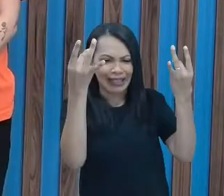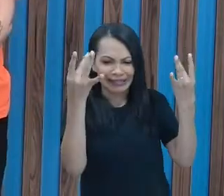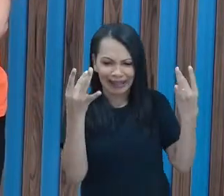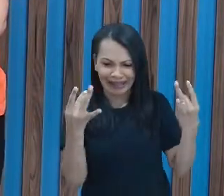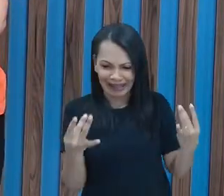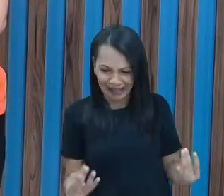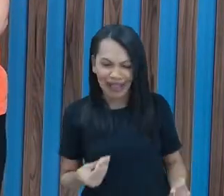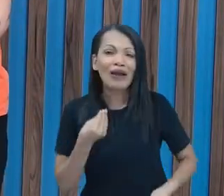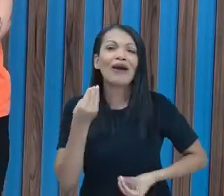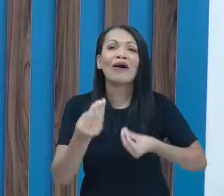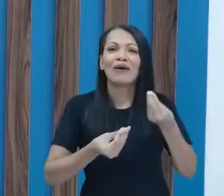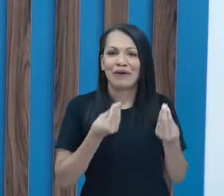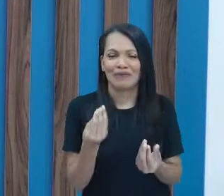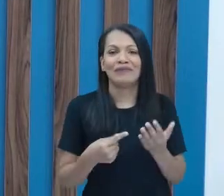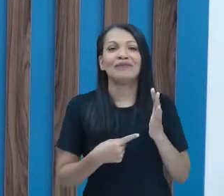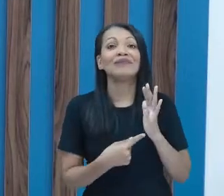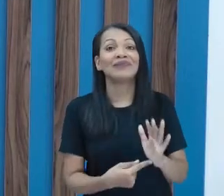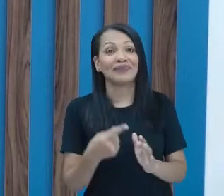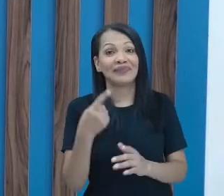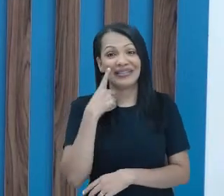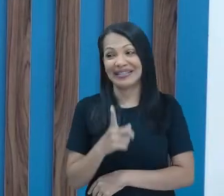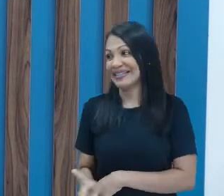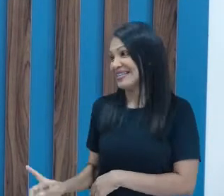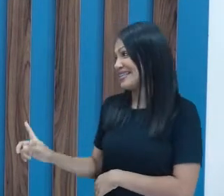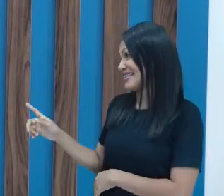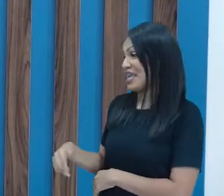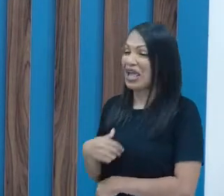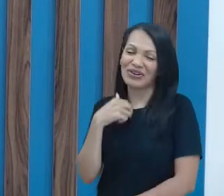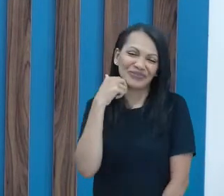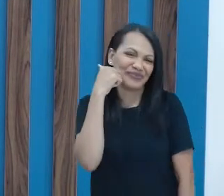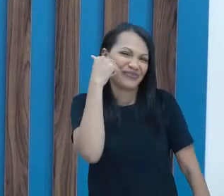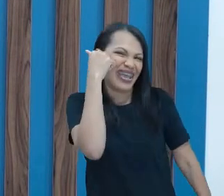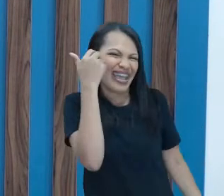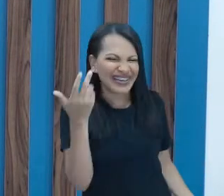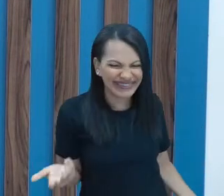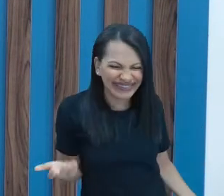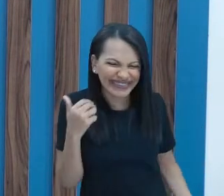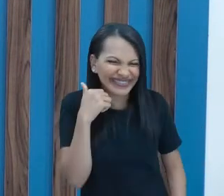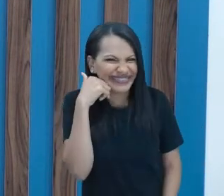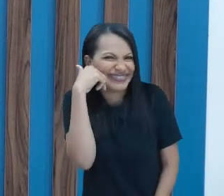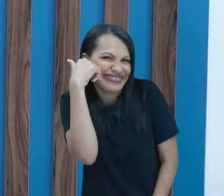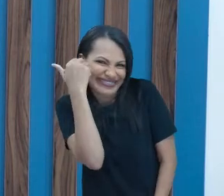apareço aqui na tela, né? Eu vou ficar Dá um close nele. Vou ficar toda avermelhada aqui, né, professor?